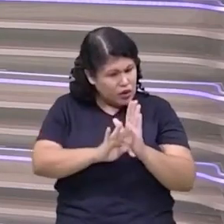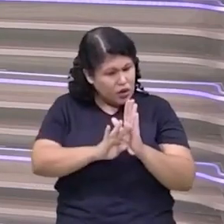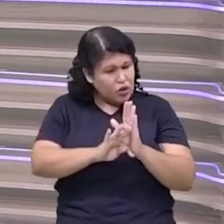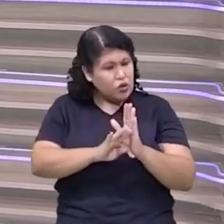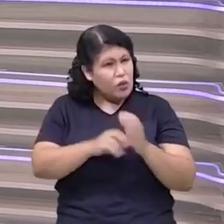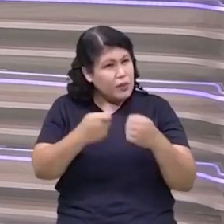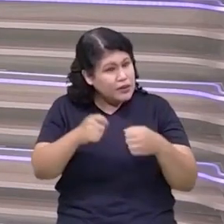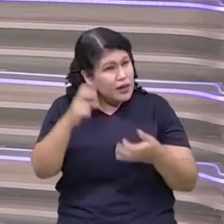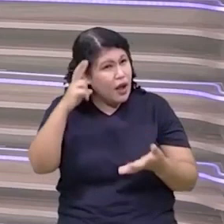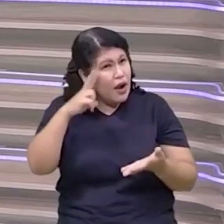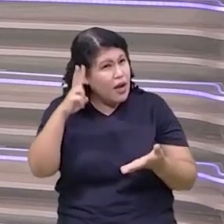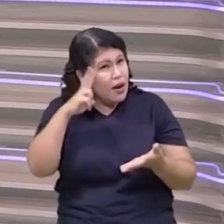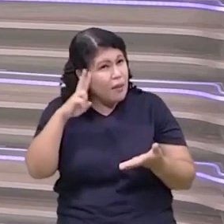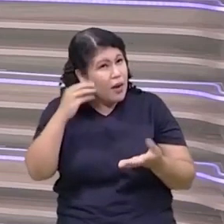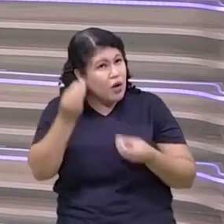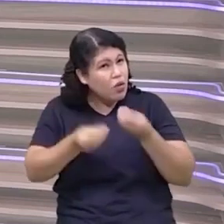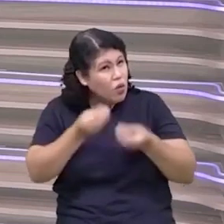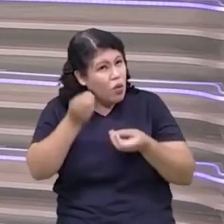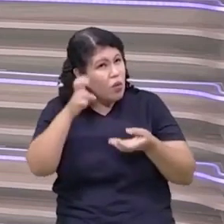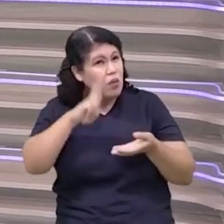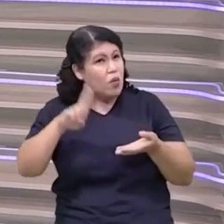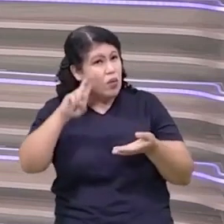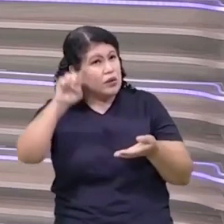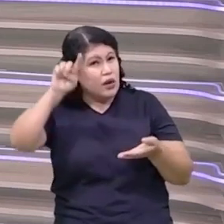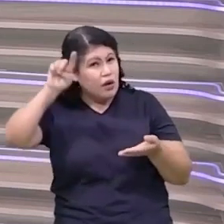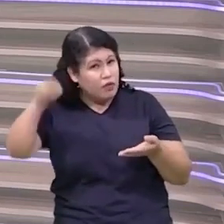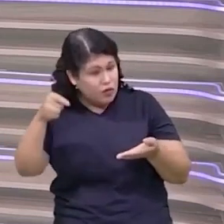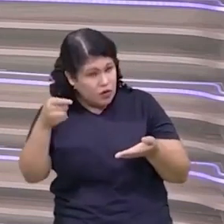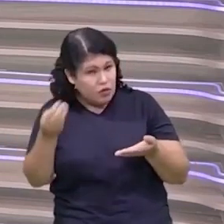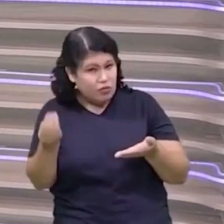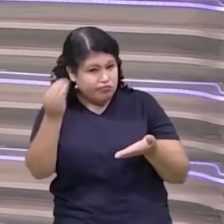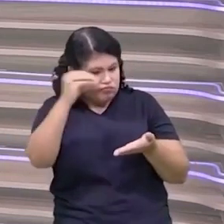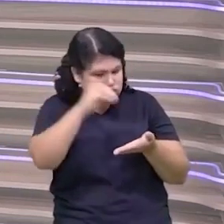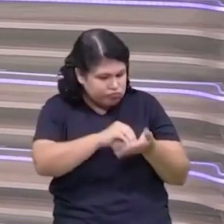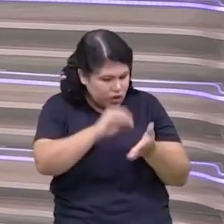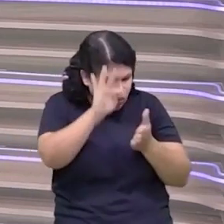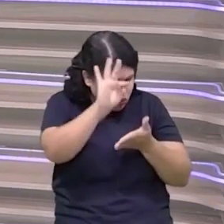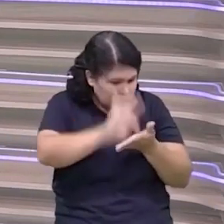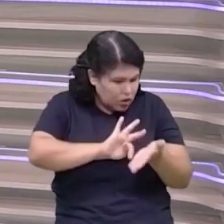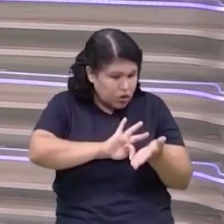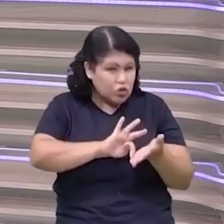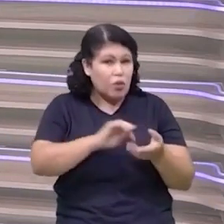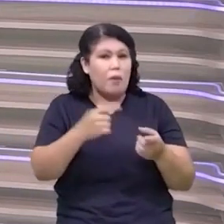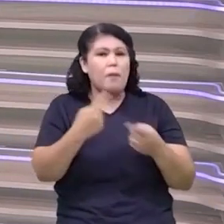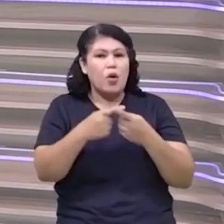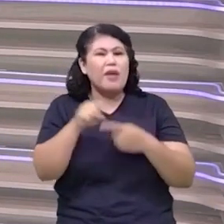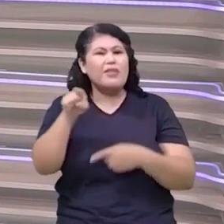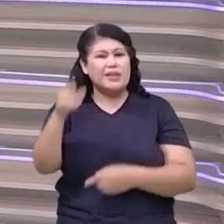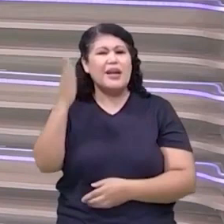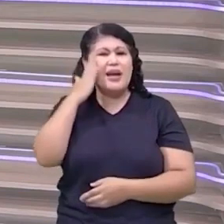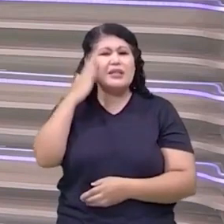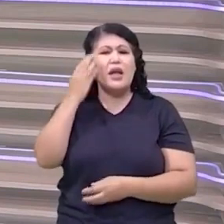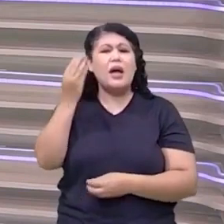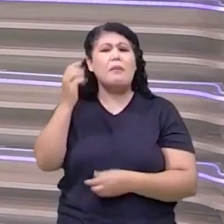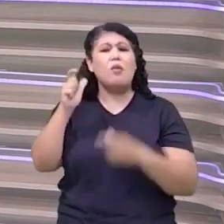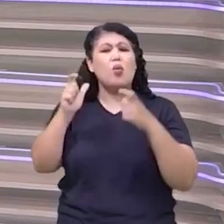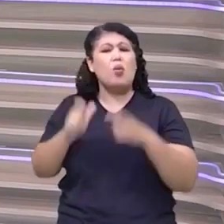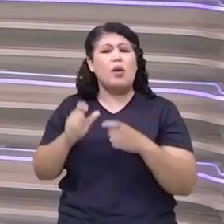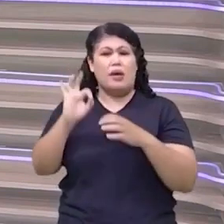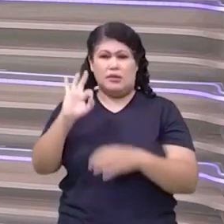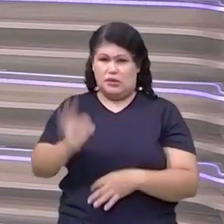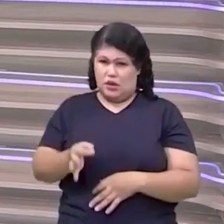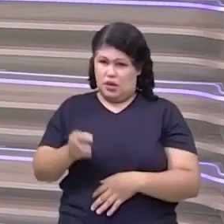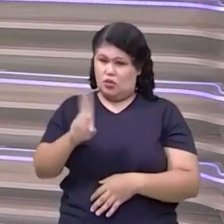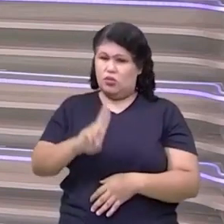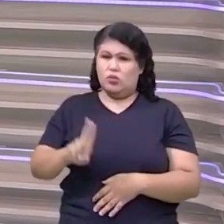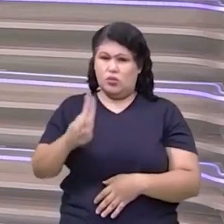da aula e vou pôr as vírgulas. Vou utilizar as vírgulas, porque eu já sei aonde elas vão se encaixar no